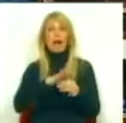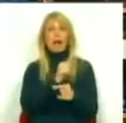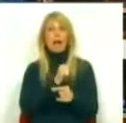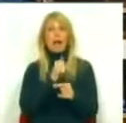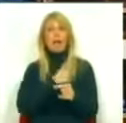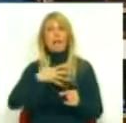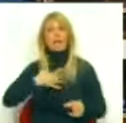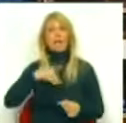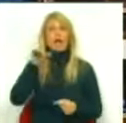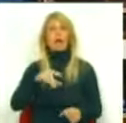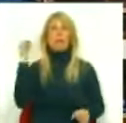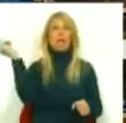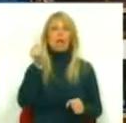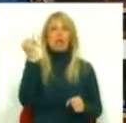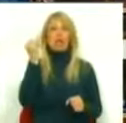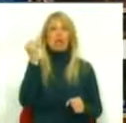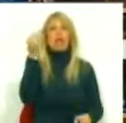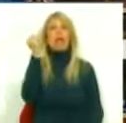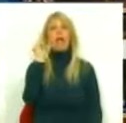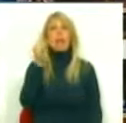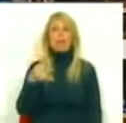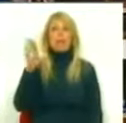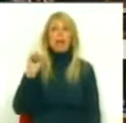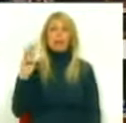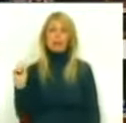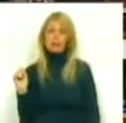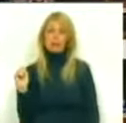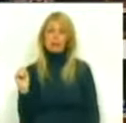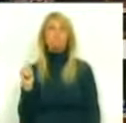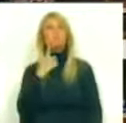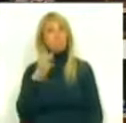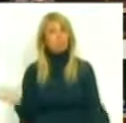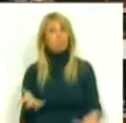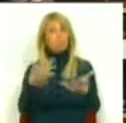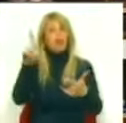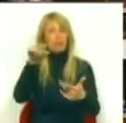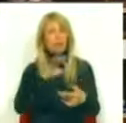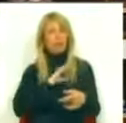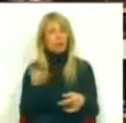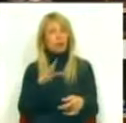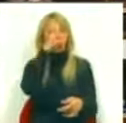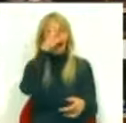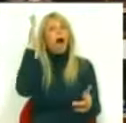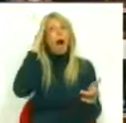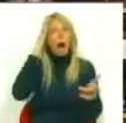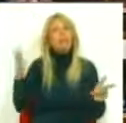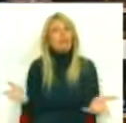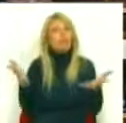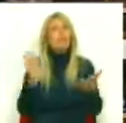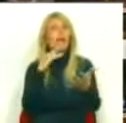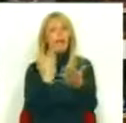e com as instituições particulares de solidariedade social. E incitará também, Sr. Primeiro-Ministro, julgo eu, à